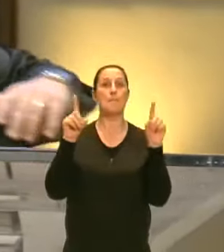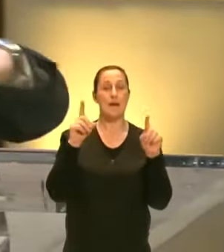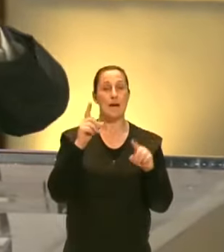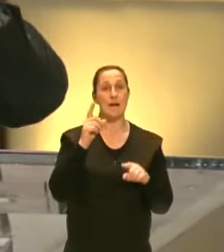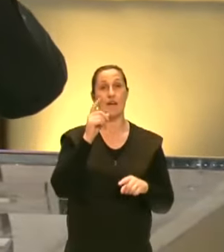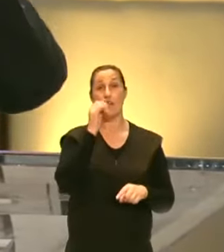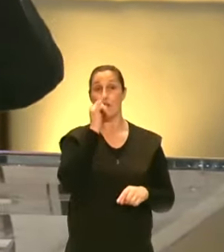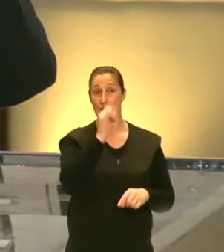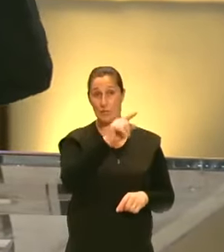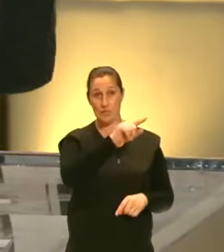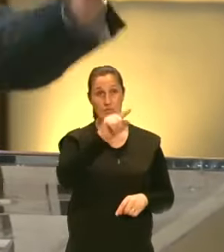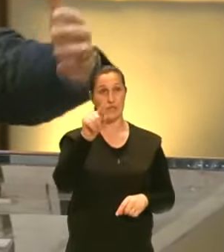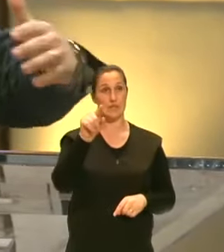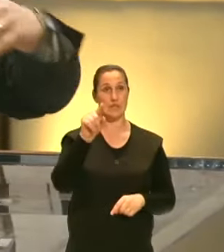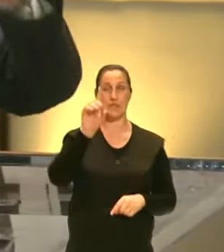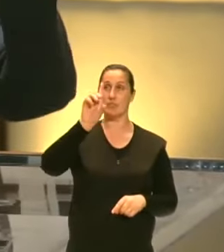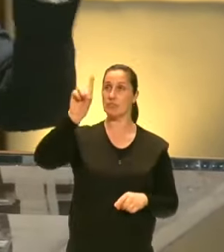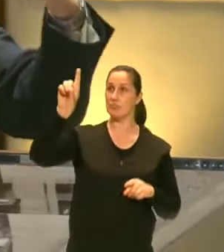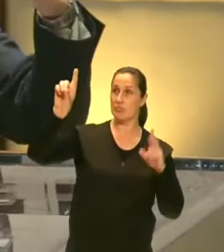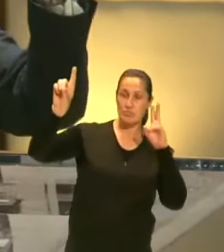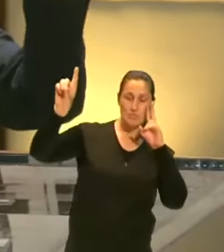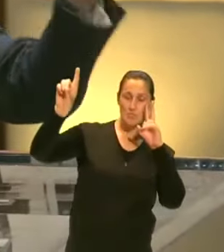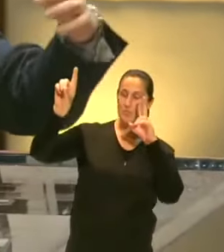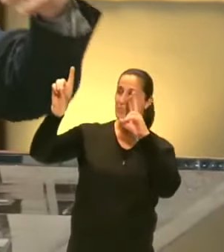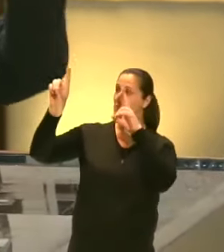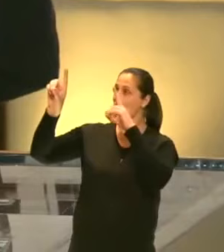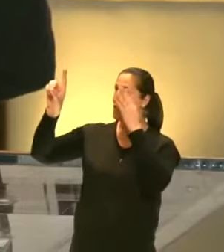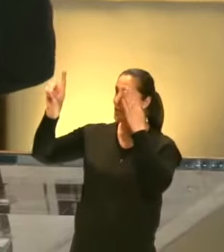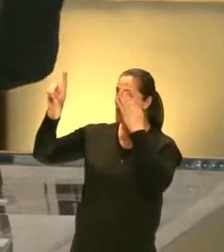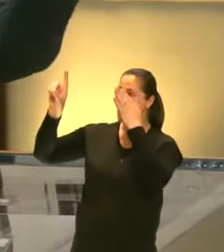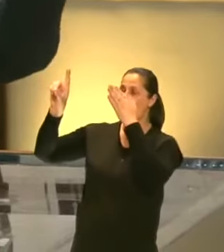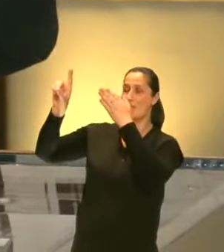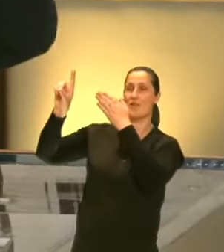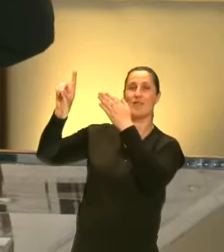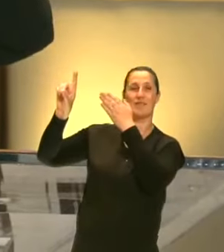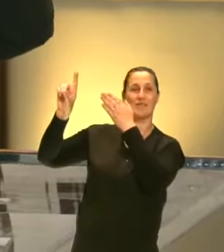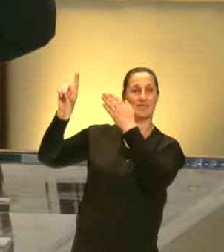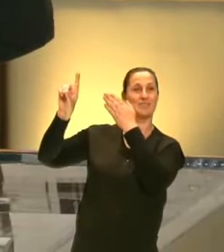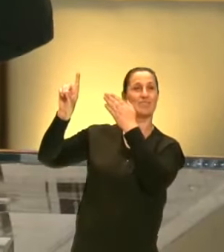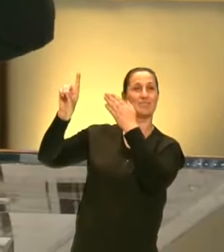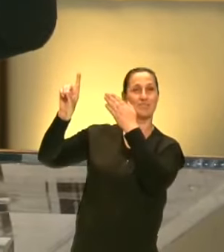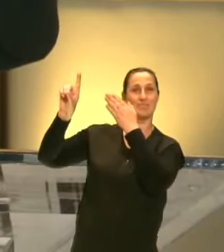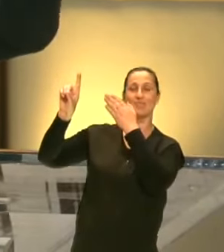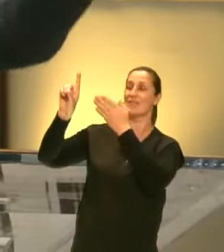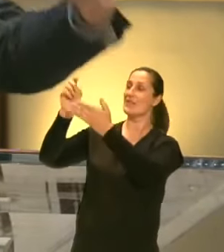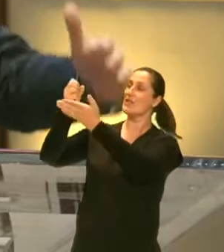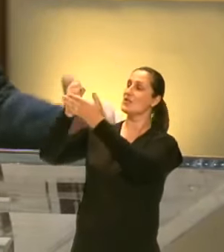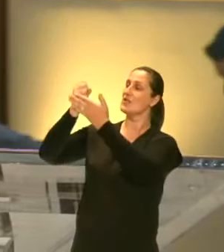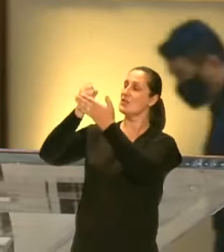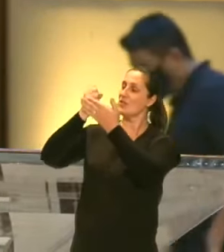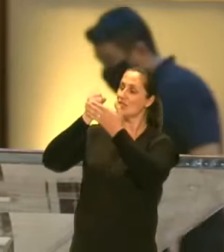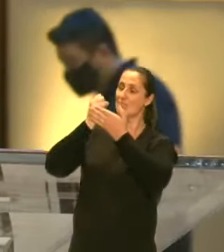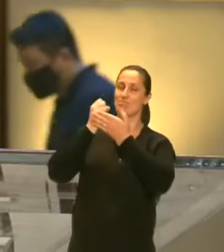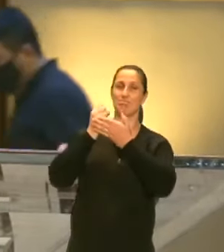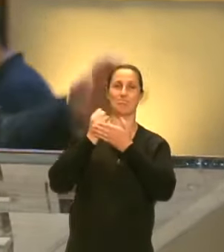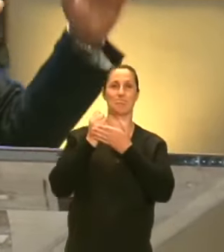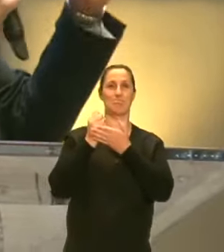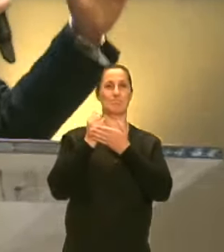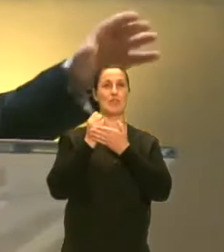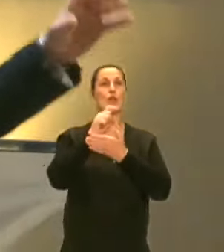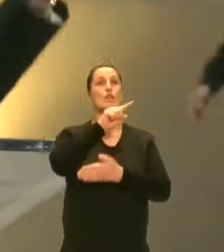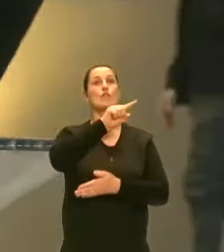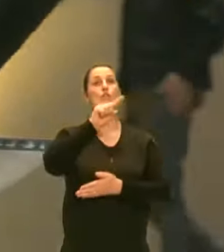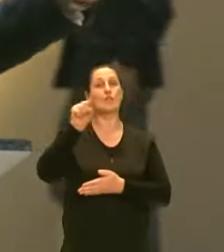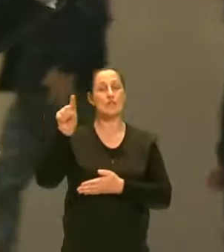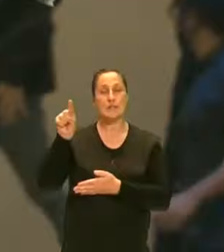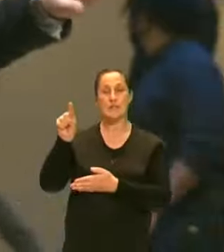teus olhos. E eu quero te dizer, quando você elevar os teus olhos hoje, você verá o socorro vindo do Senhor. Você